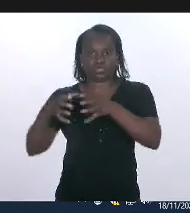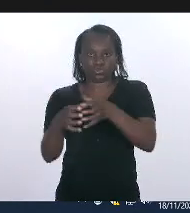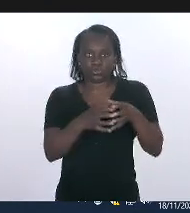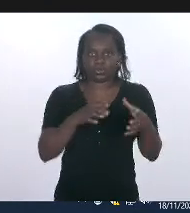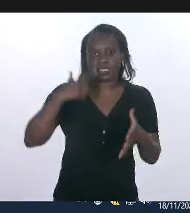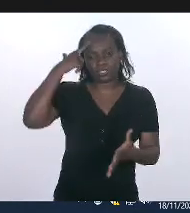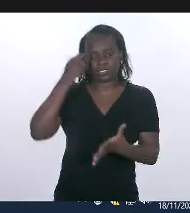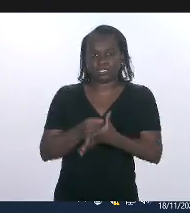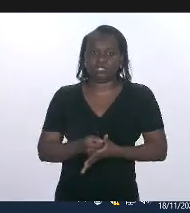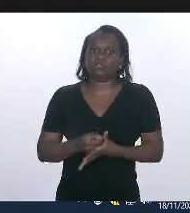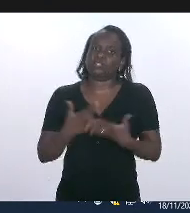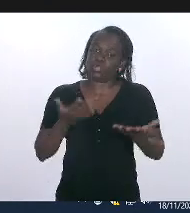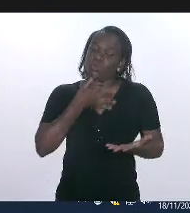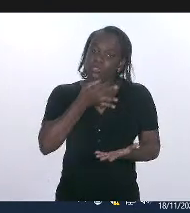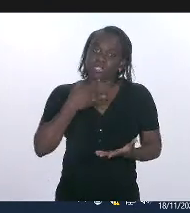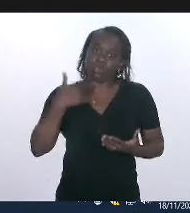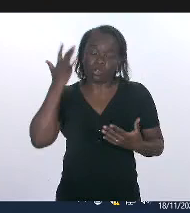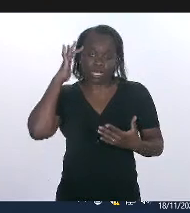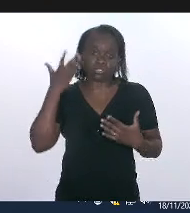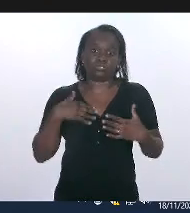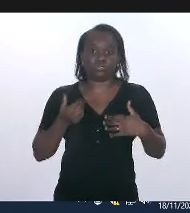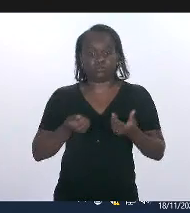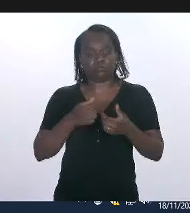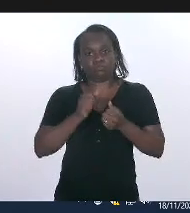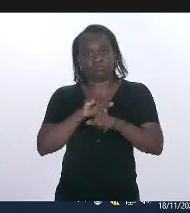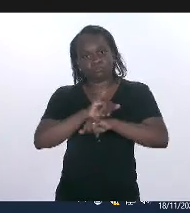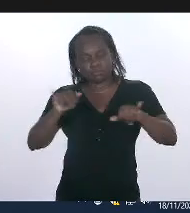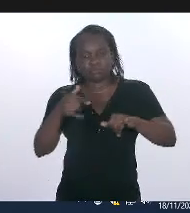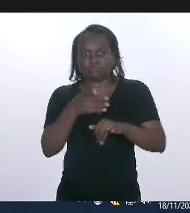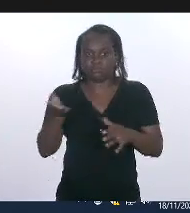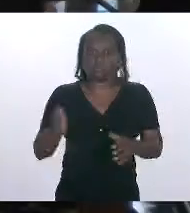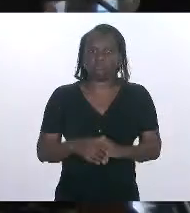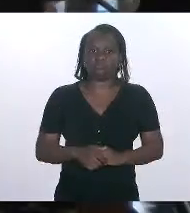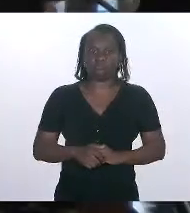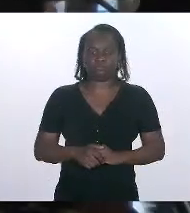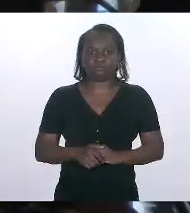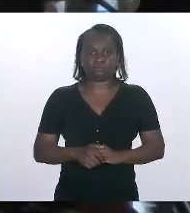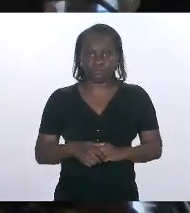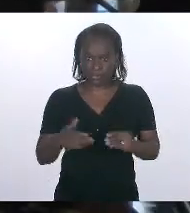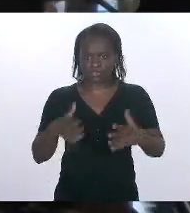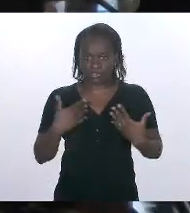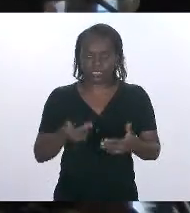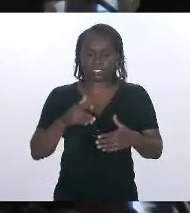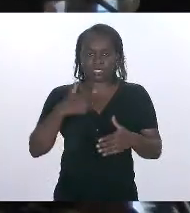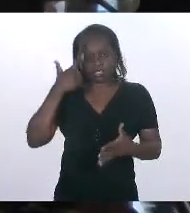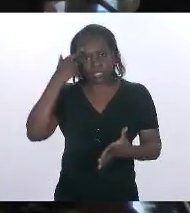seus pareceres. É a opinião que tenho, queria compartilhar com Vossa Excelência. Defere o pedido do presidente da